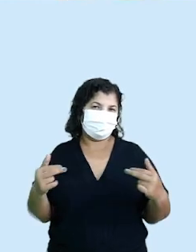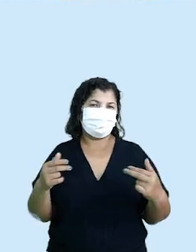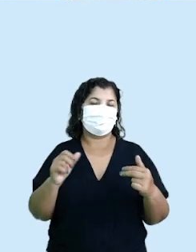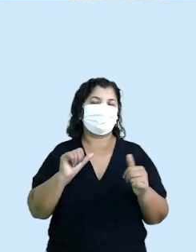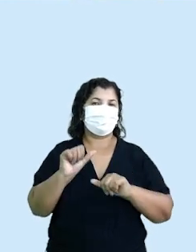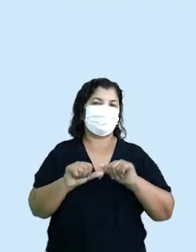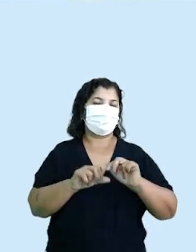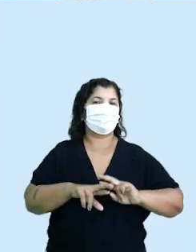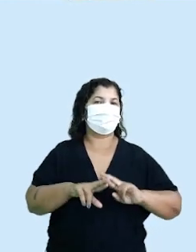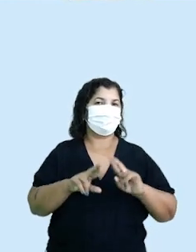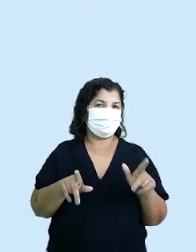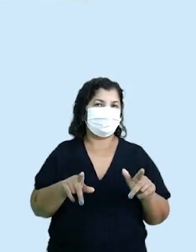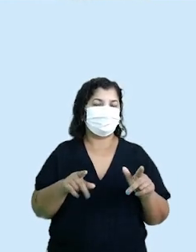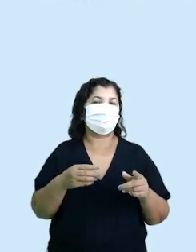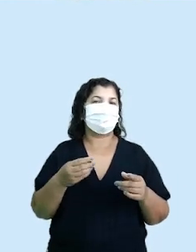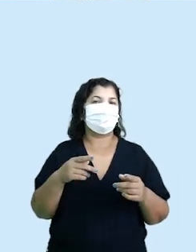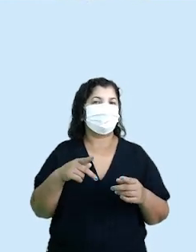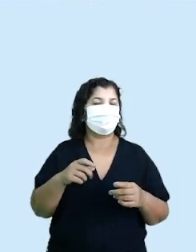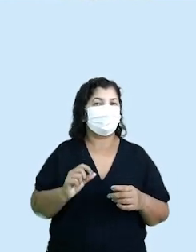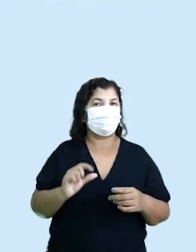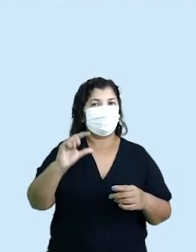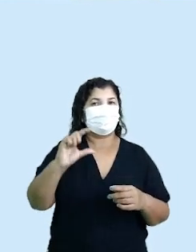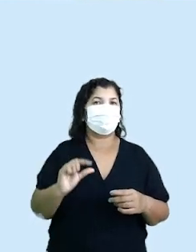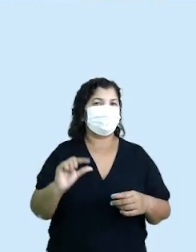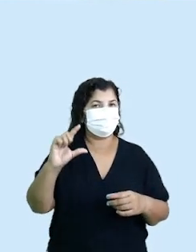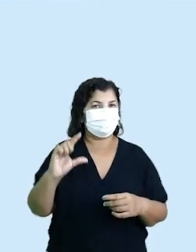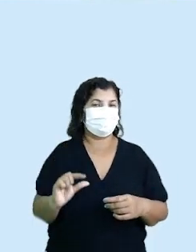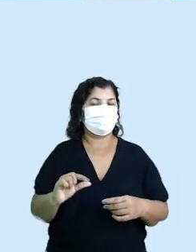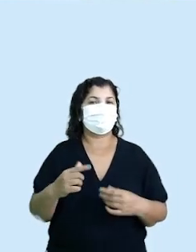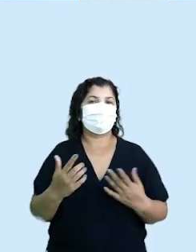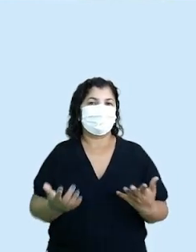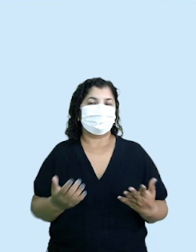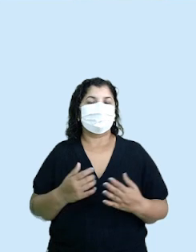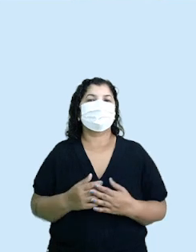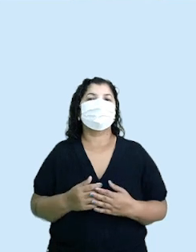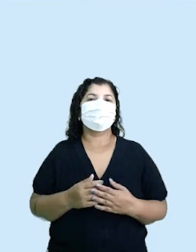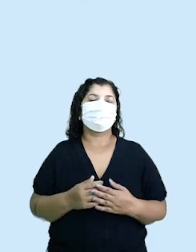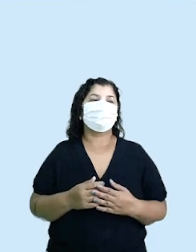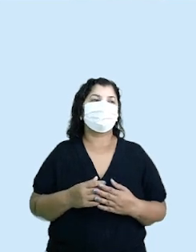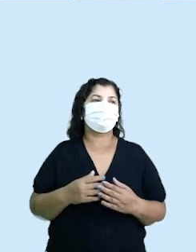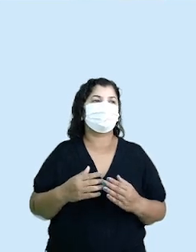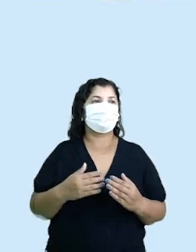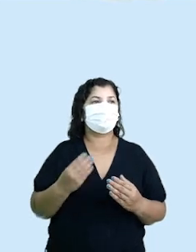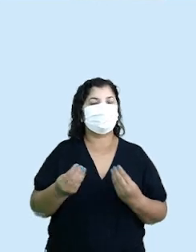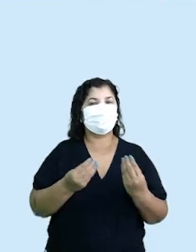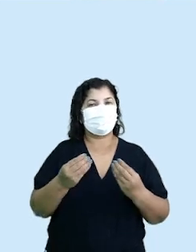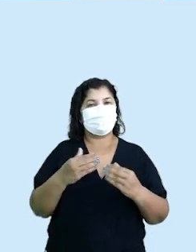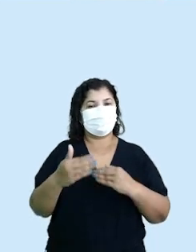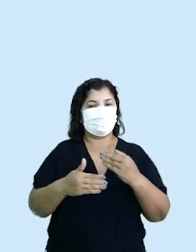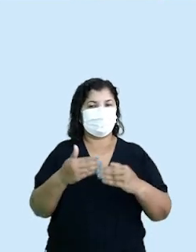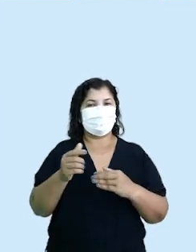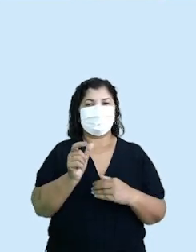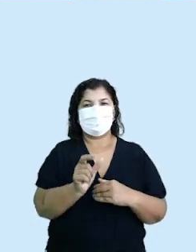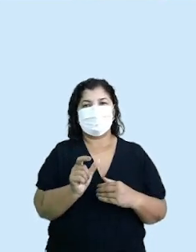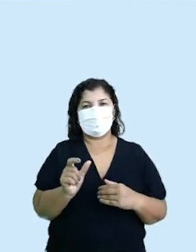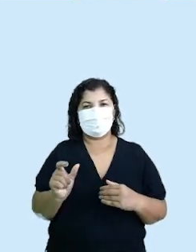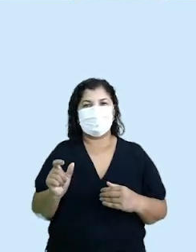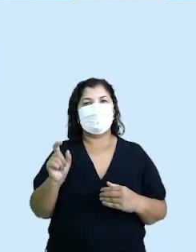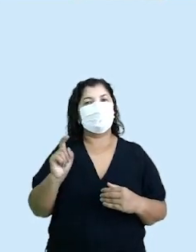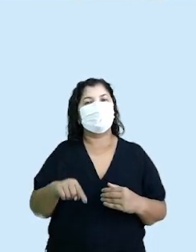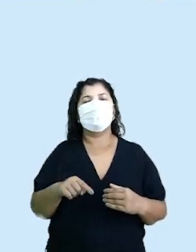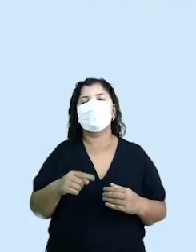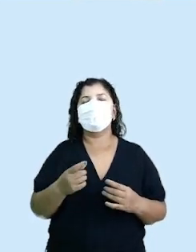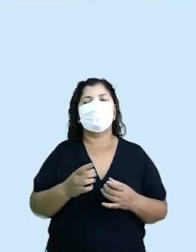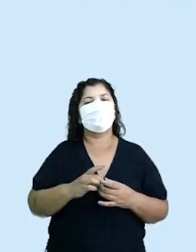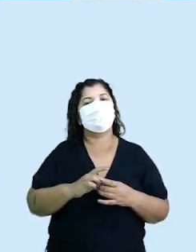diferença de potencial, tá certo? Então, ó, processos das pilhas é um processo espontâneo.